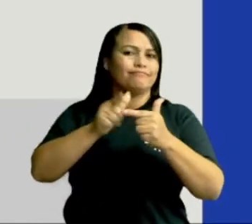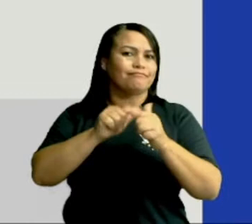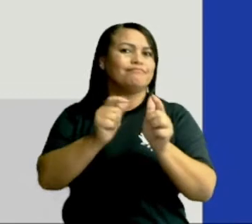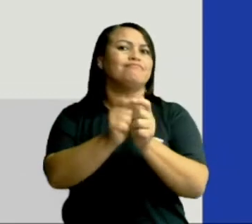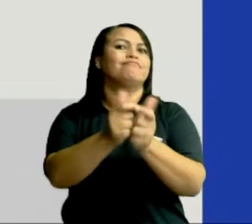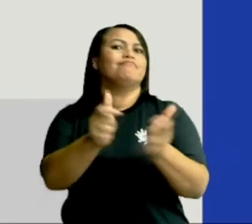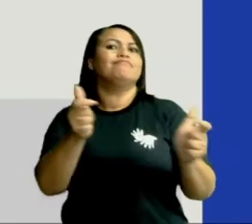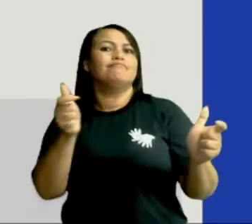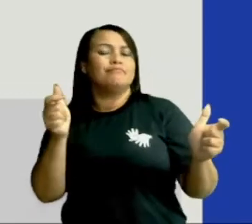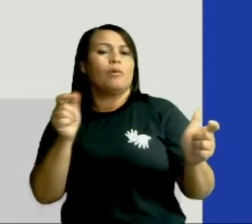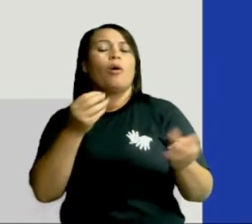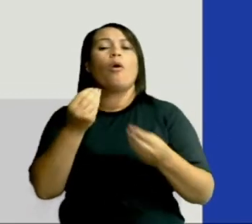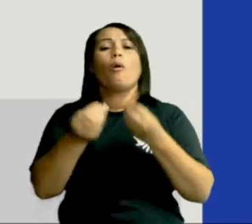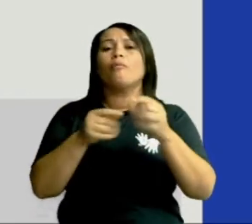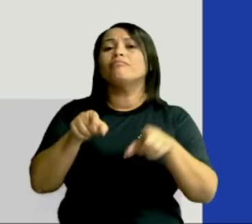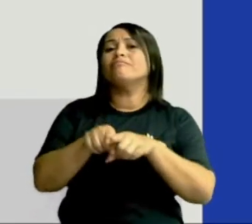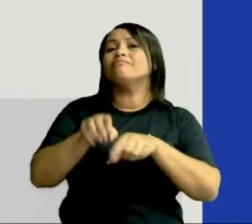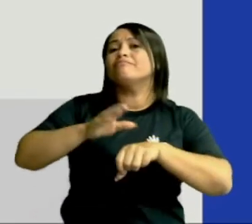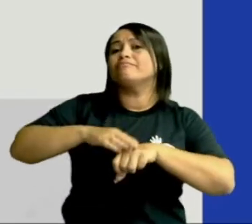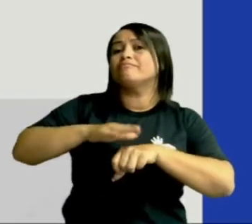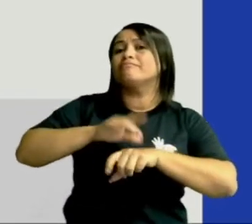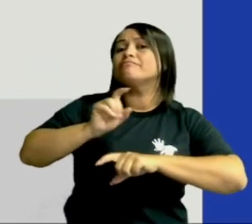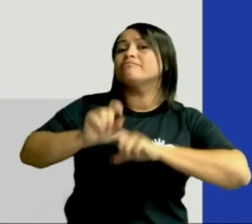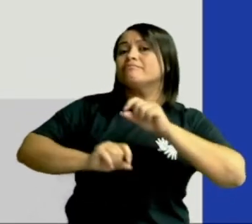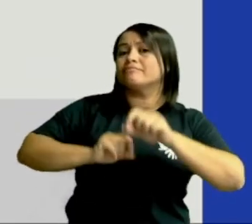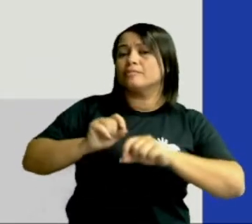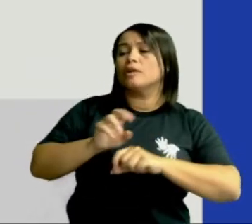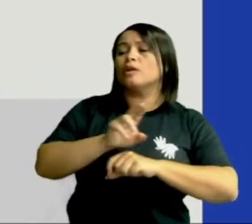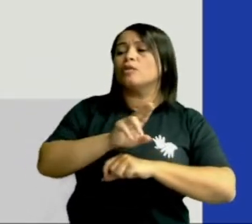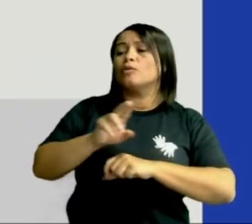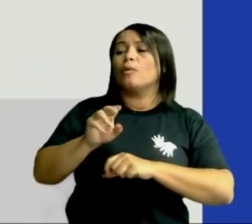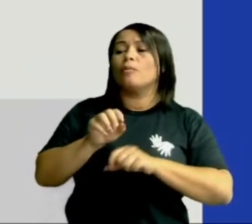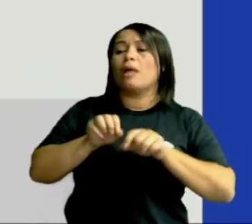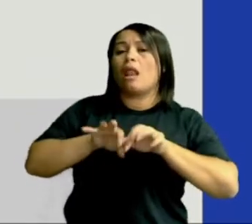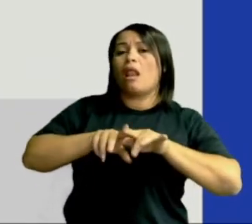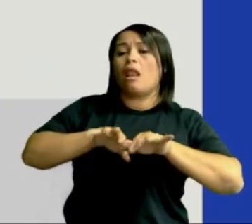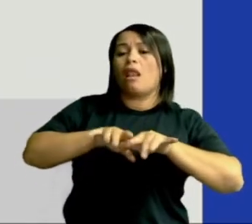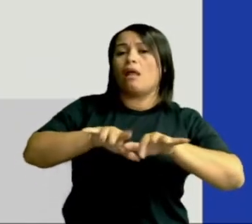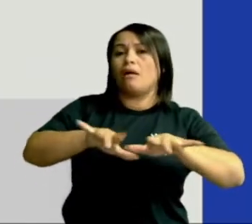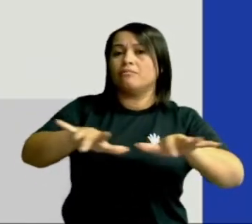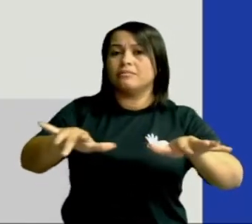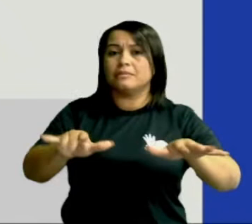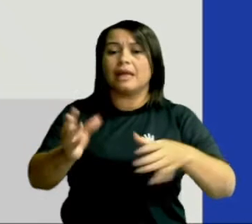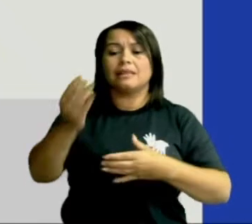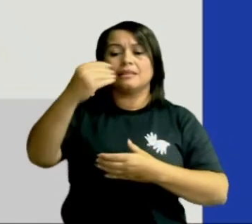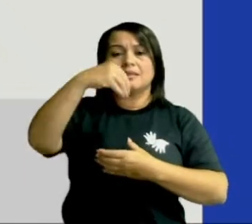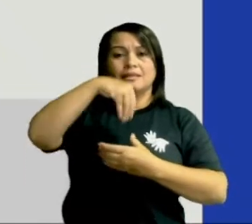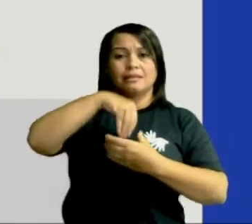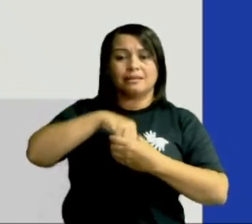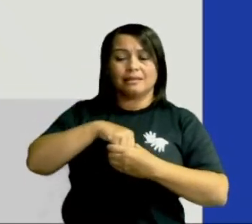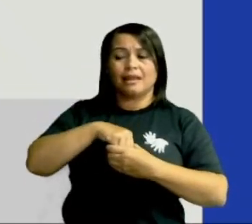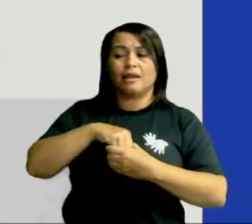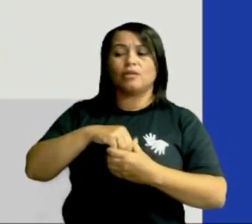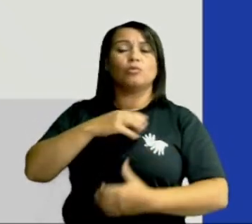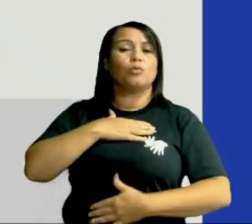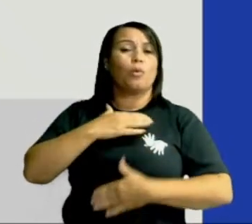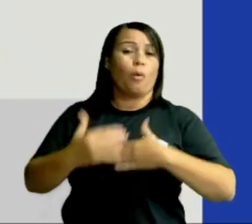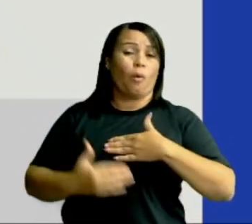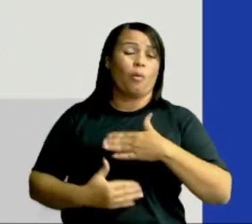propiciam a uma determinada situação chamada a proliferação de micro-organismos resistentes